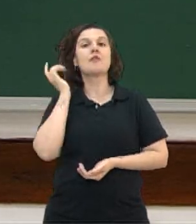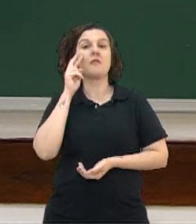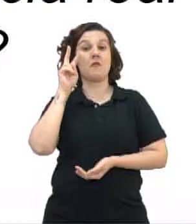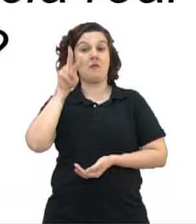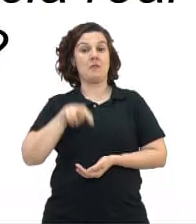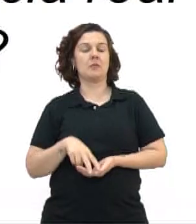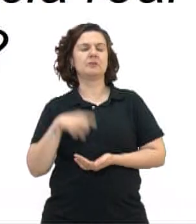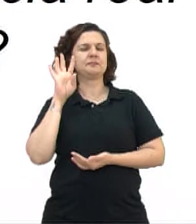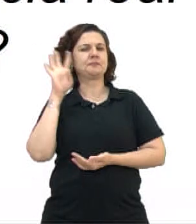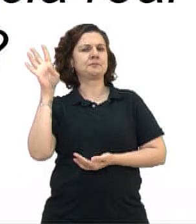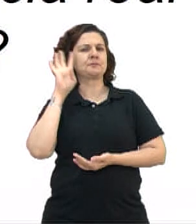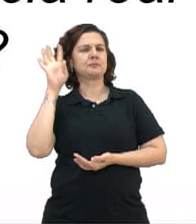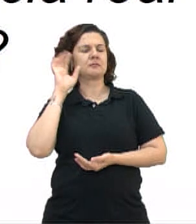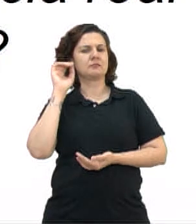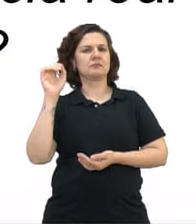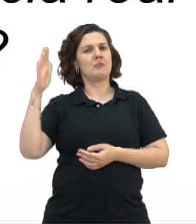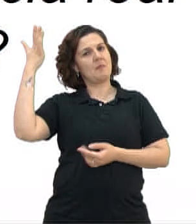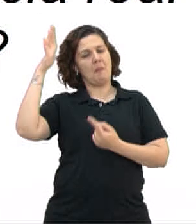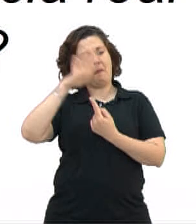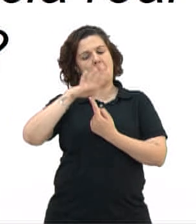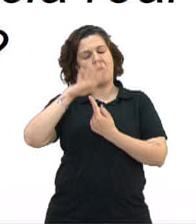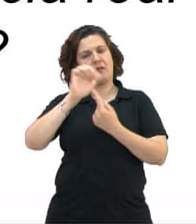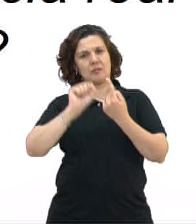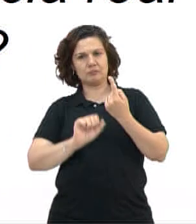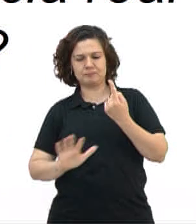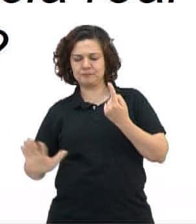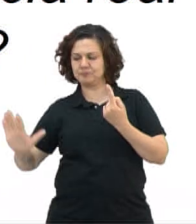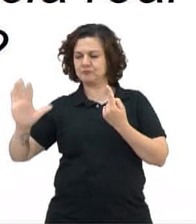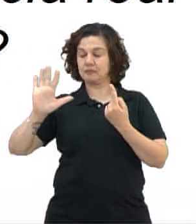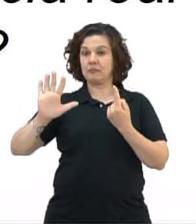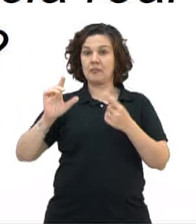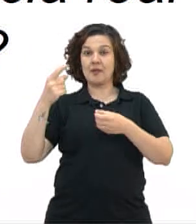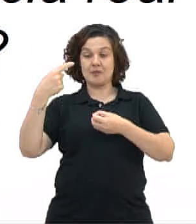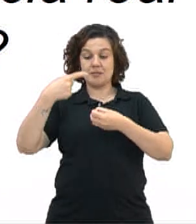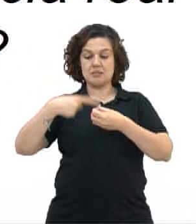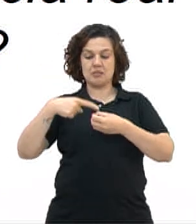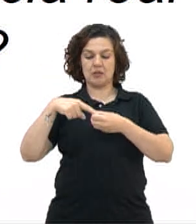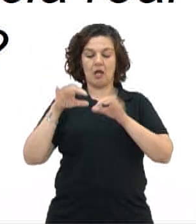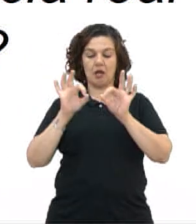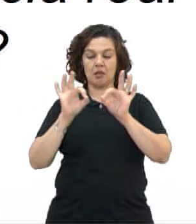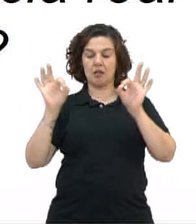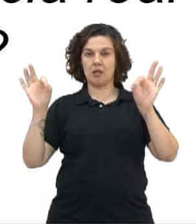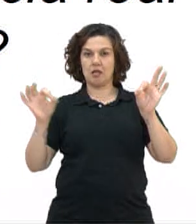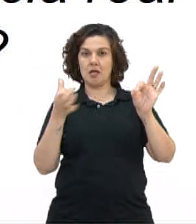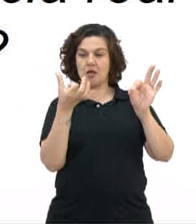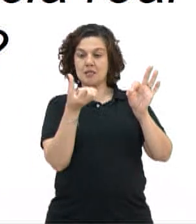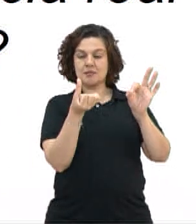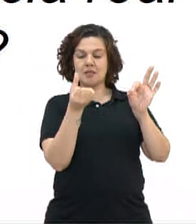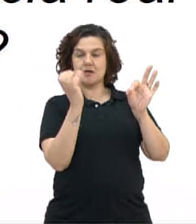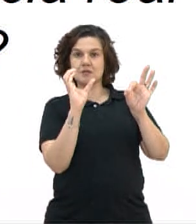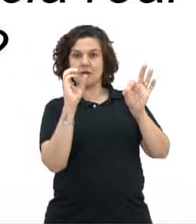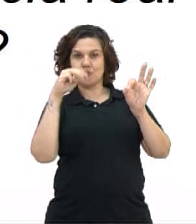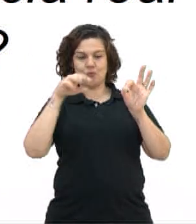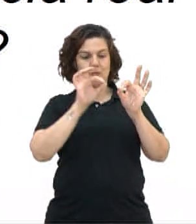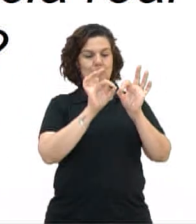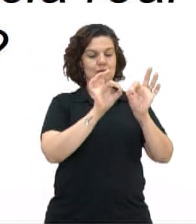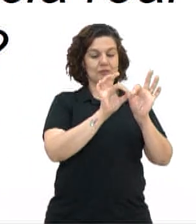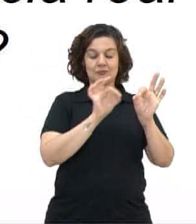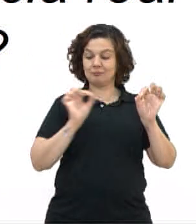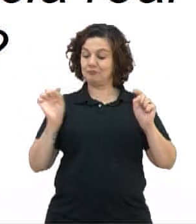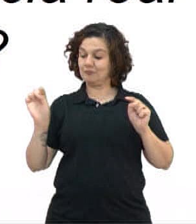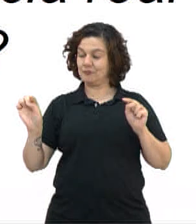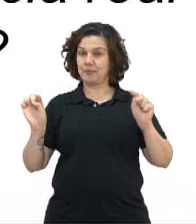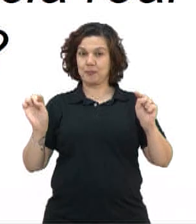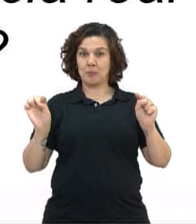você. Imagine um mapa do estado do Paraná, onde duas cidades estão a 6 centímetros de distância uma da outra, e a escala